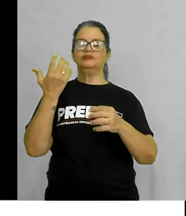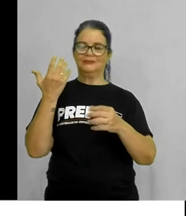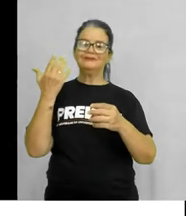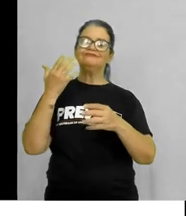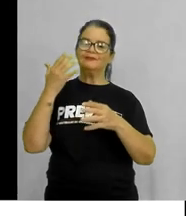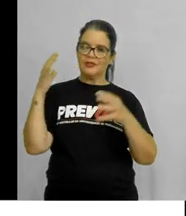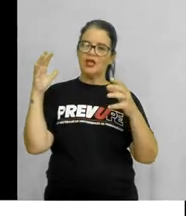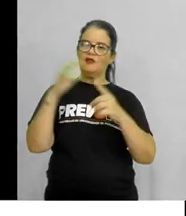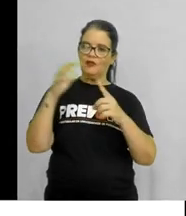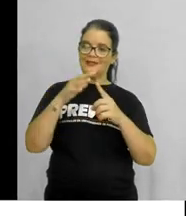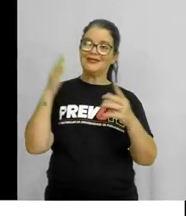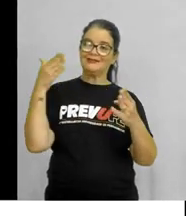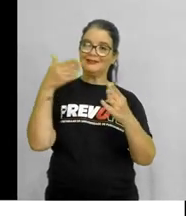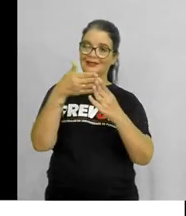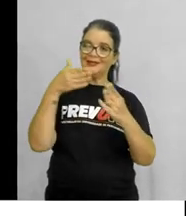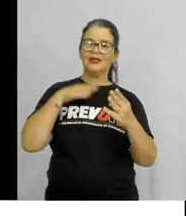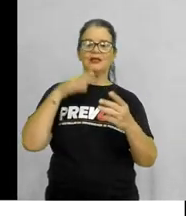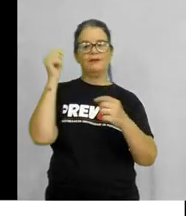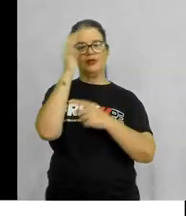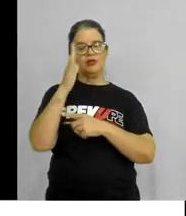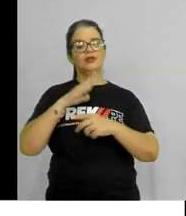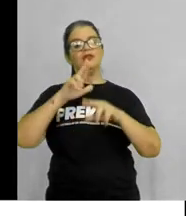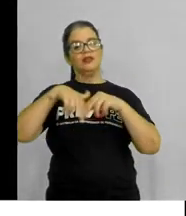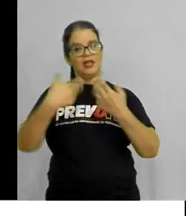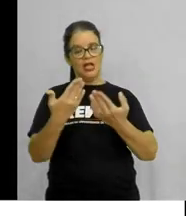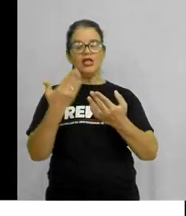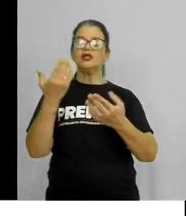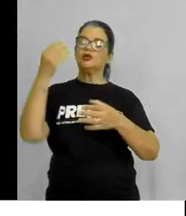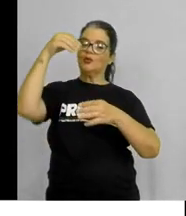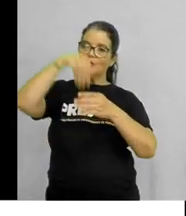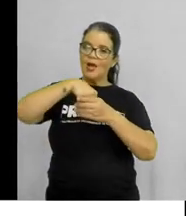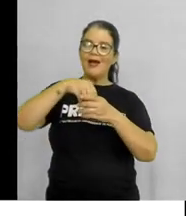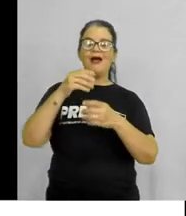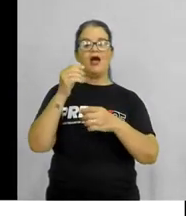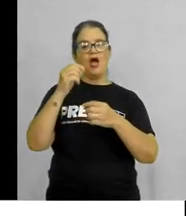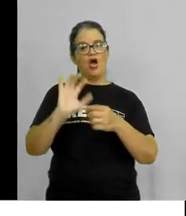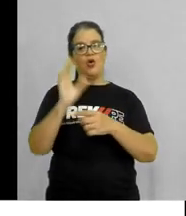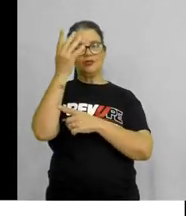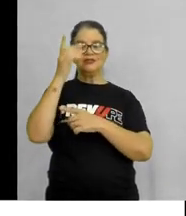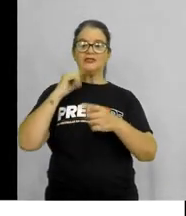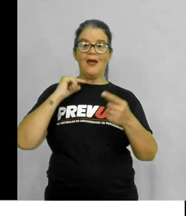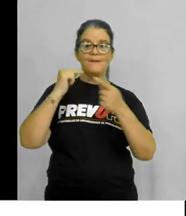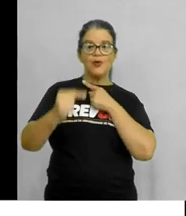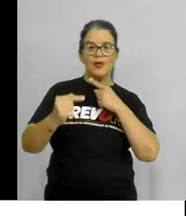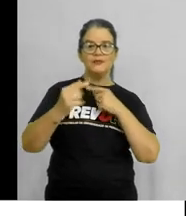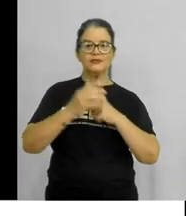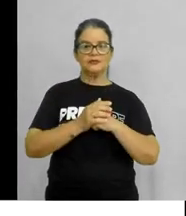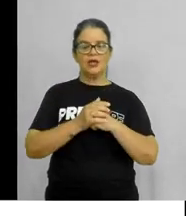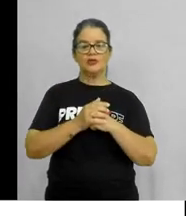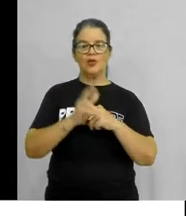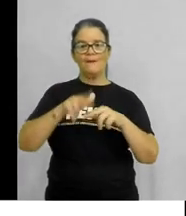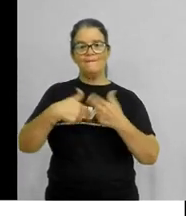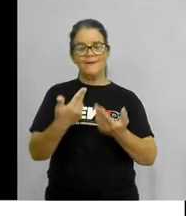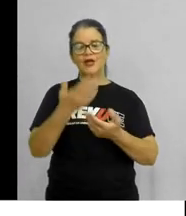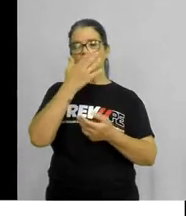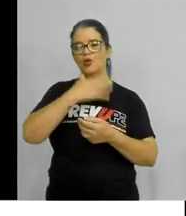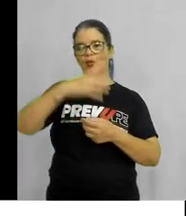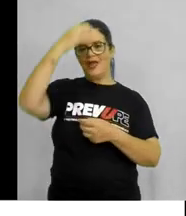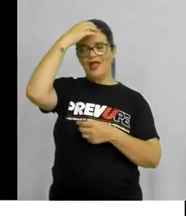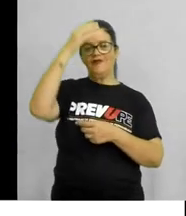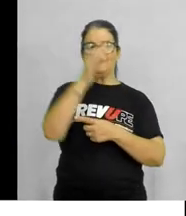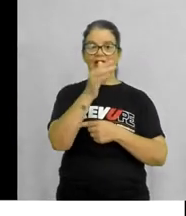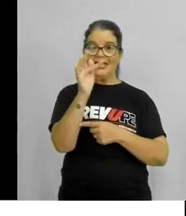Brasil dentre esses acontecimentos a proibição pelo Rei Felipe